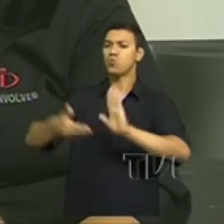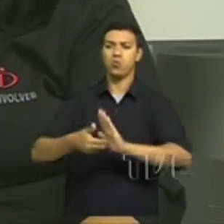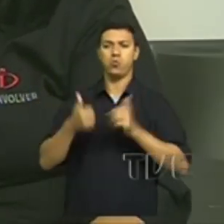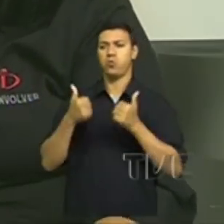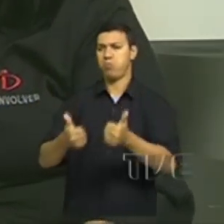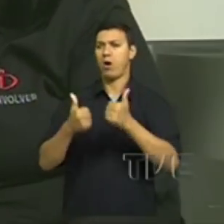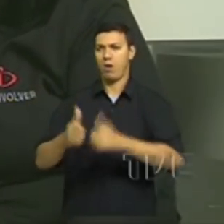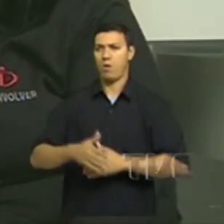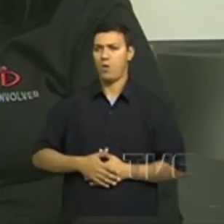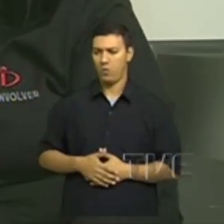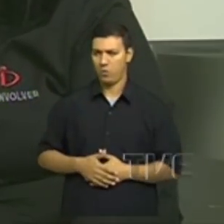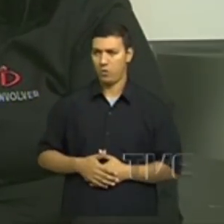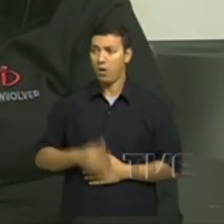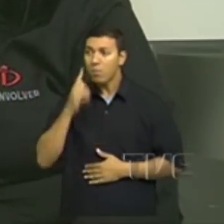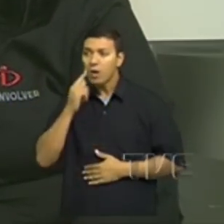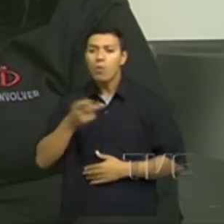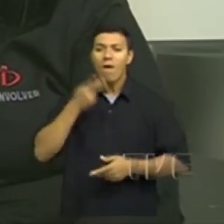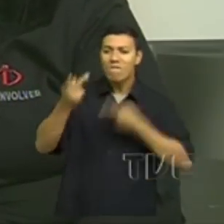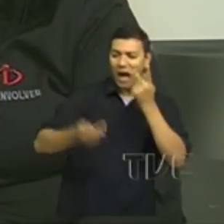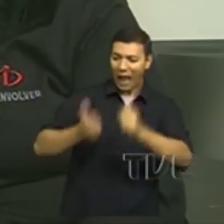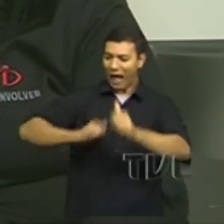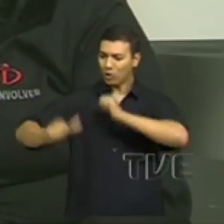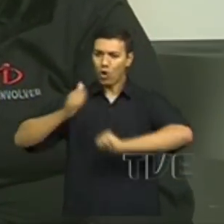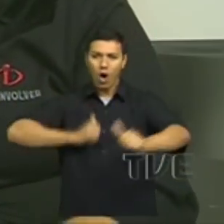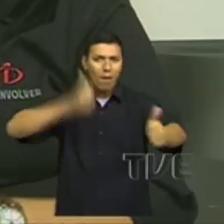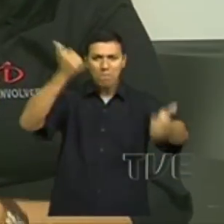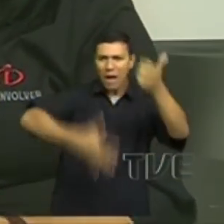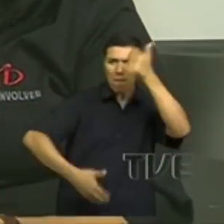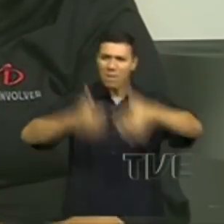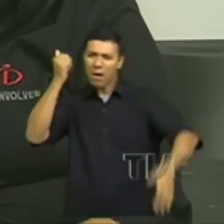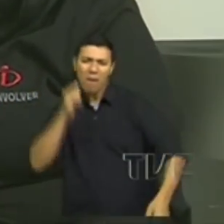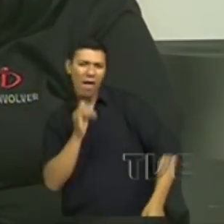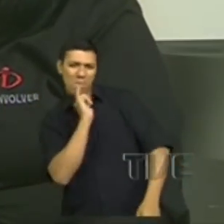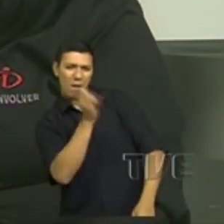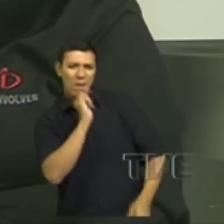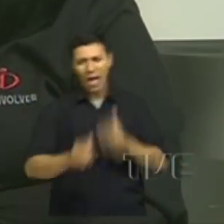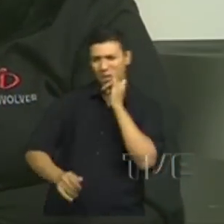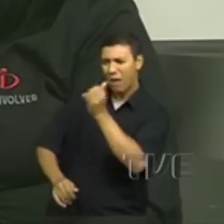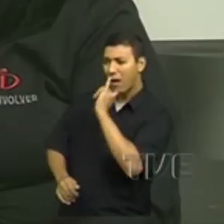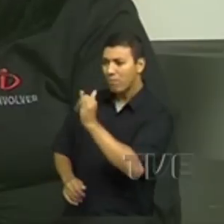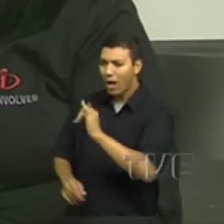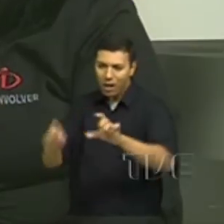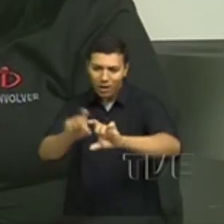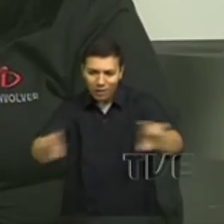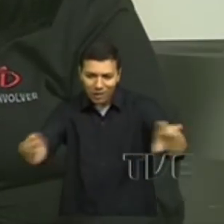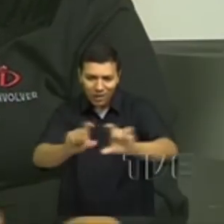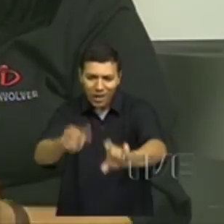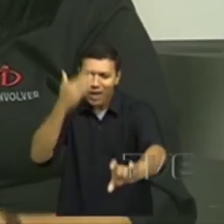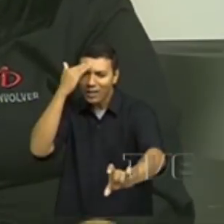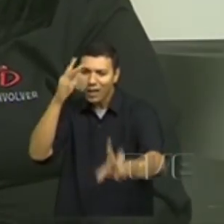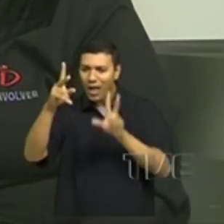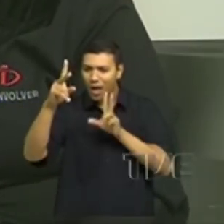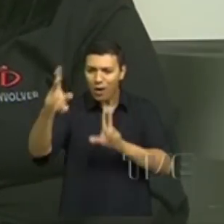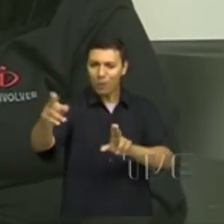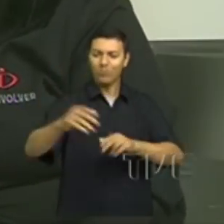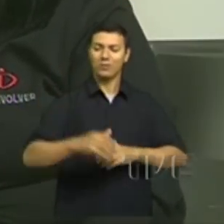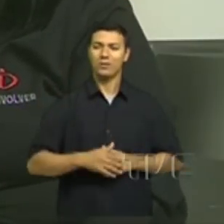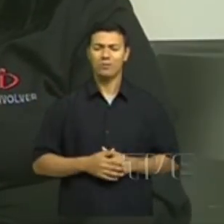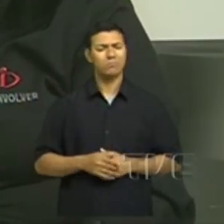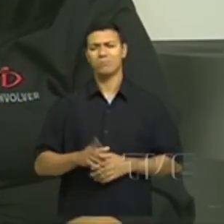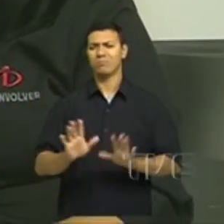nessas falas dos atores, né? Então, ela de fato não é a transcrição literal, porque não faria